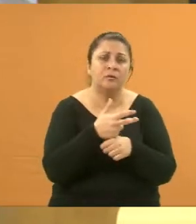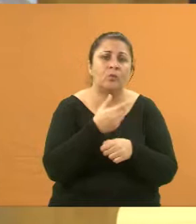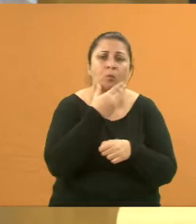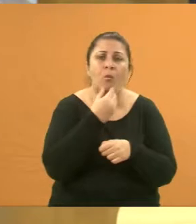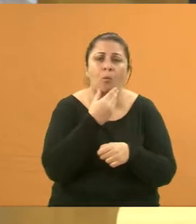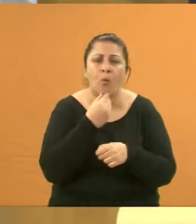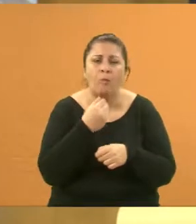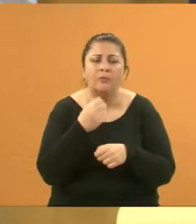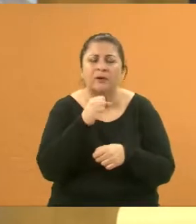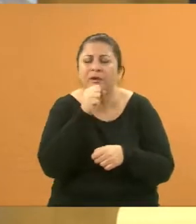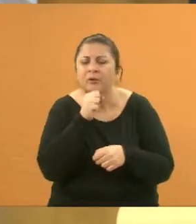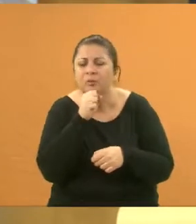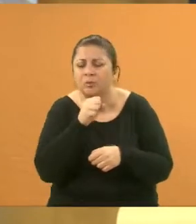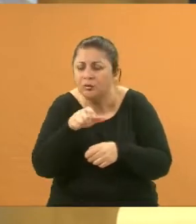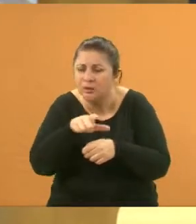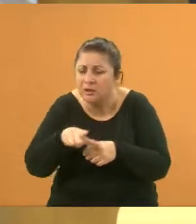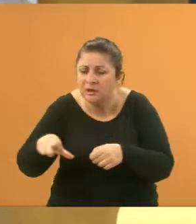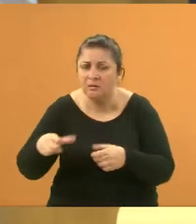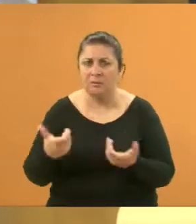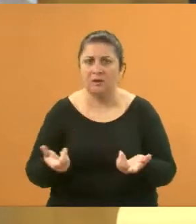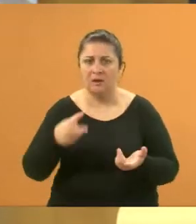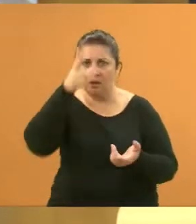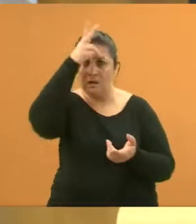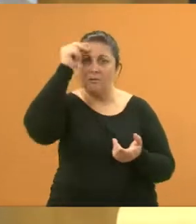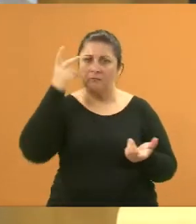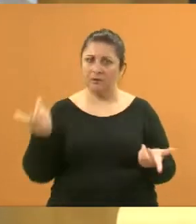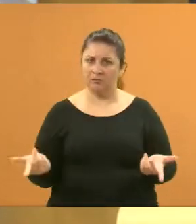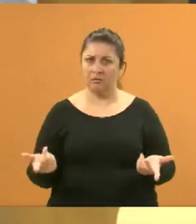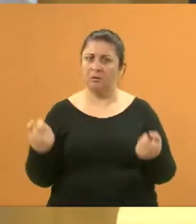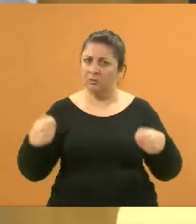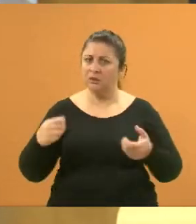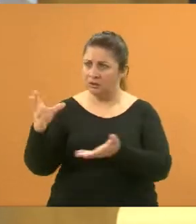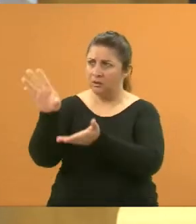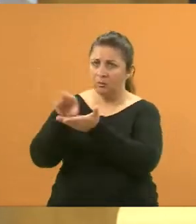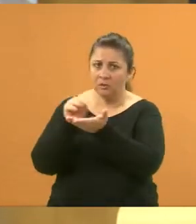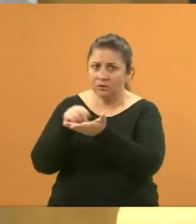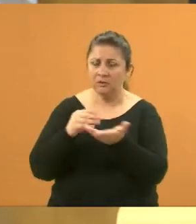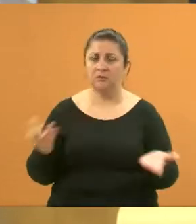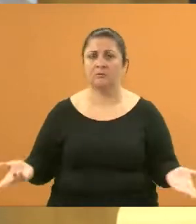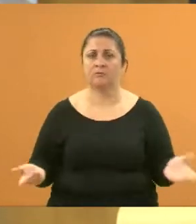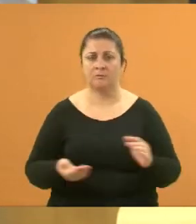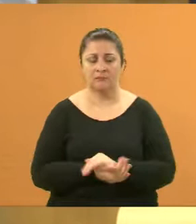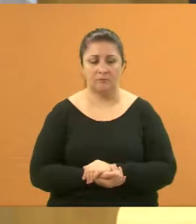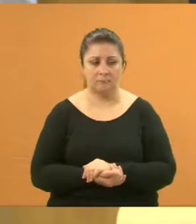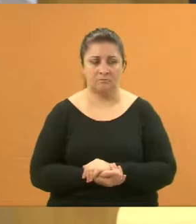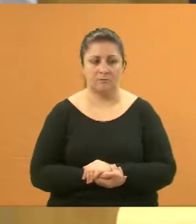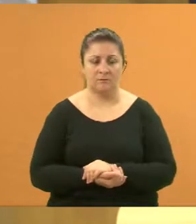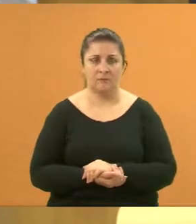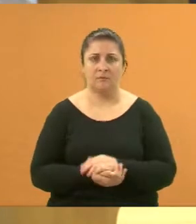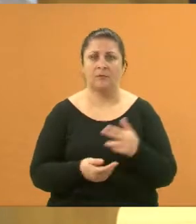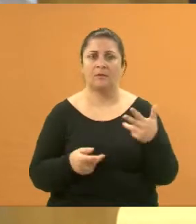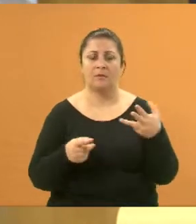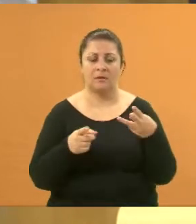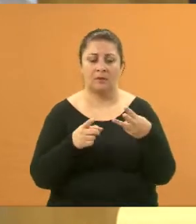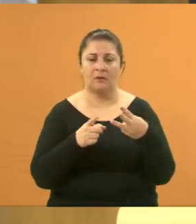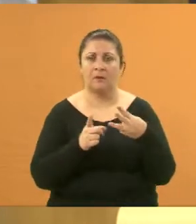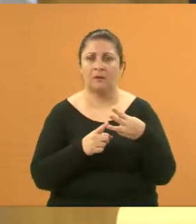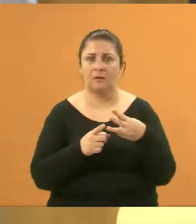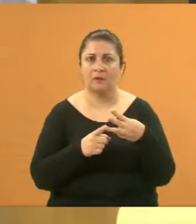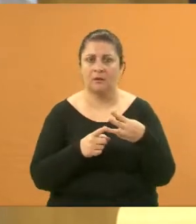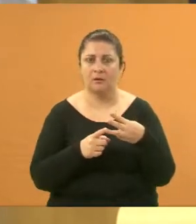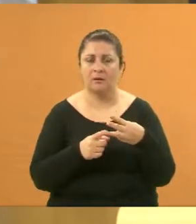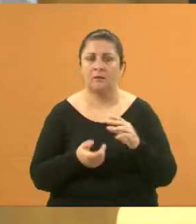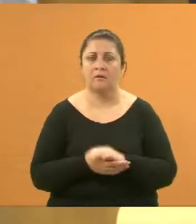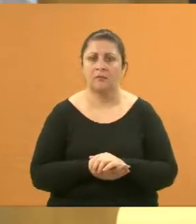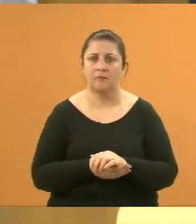lá. Então a prefeitura tem que dar exemplo. Outra coisa aqui, a questão é o quê? As